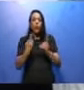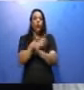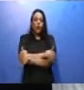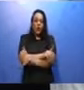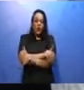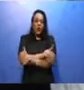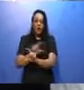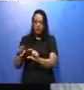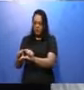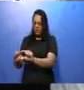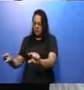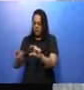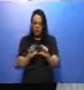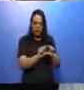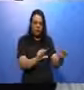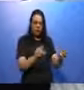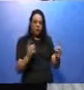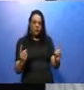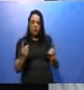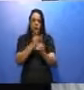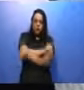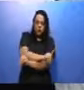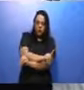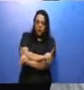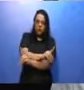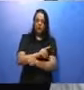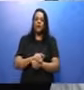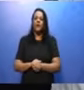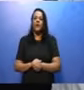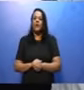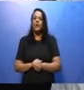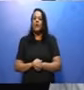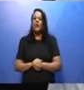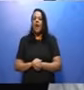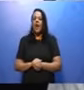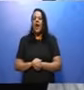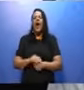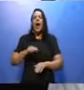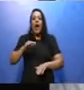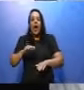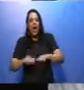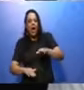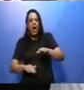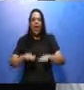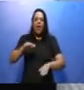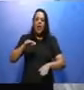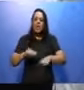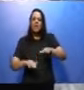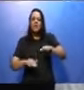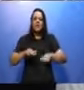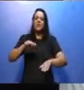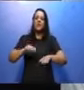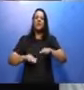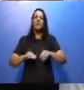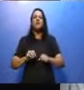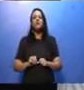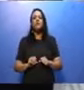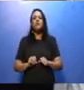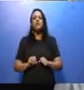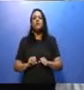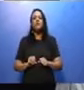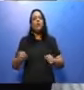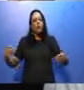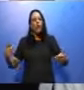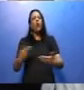invertida. Pode vir a subordinada antes e depois a principal. Não é comum, mas comum a principal e em seguida a subordinada.